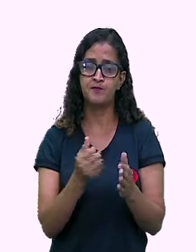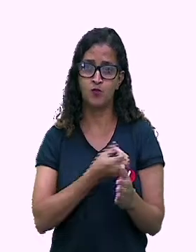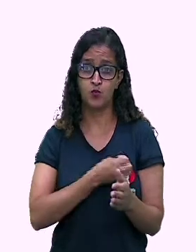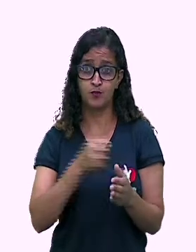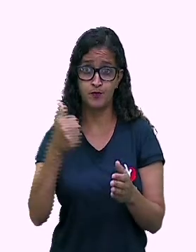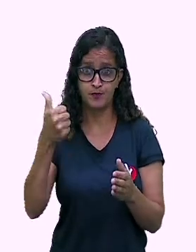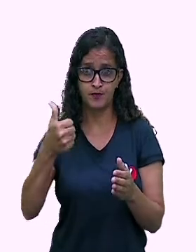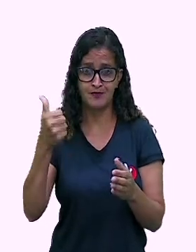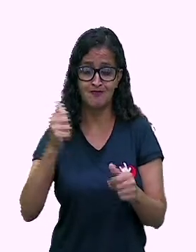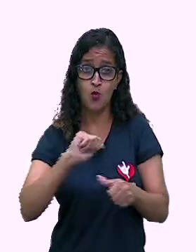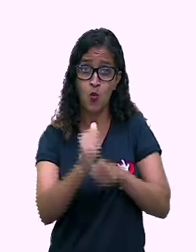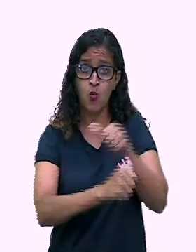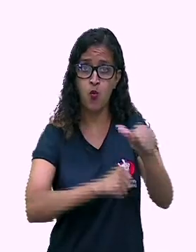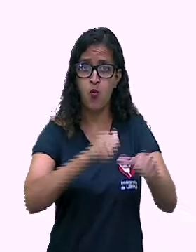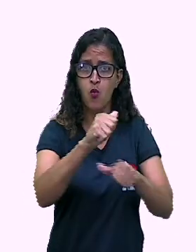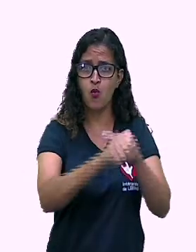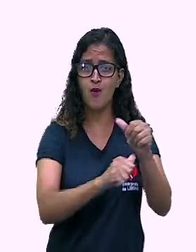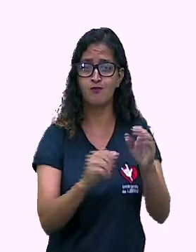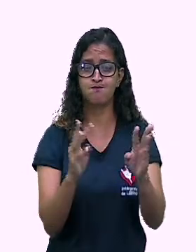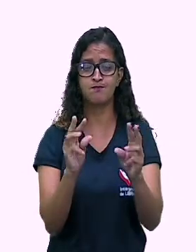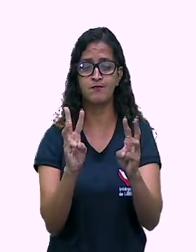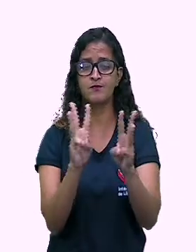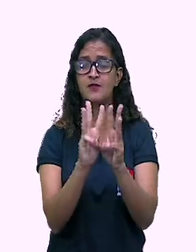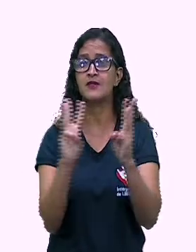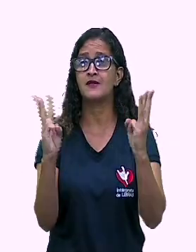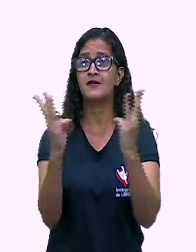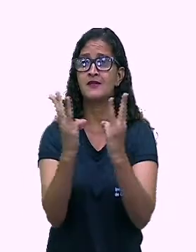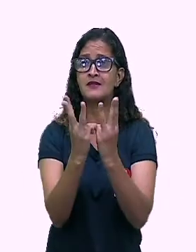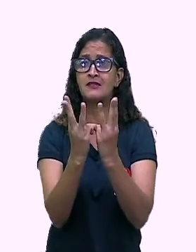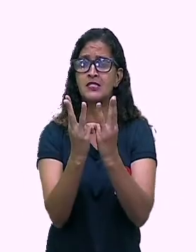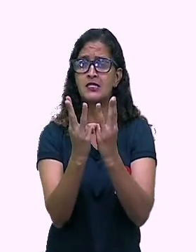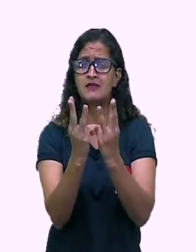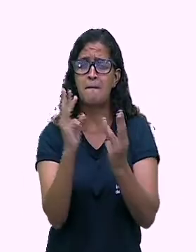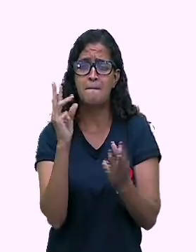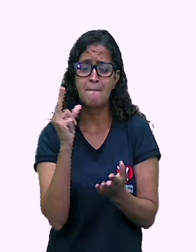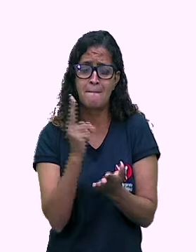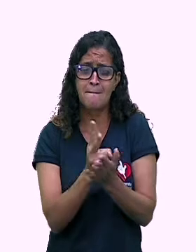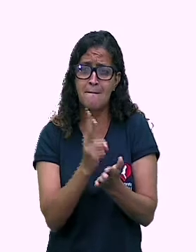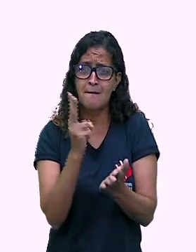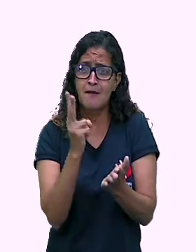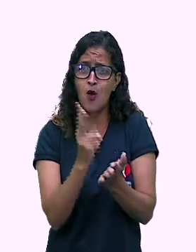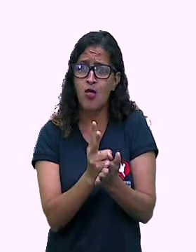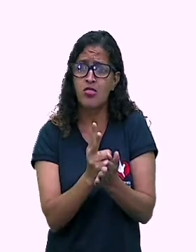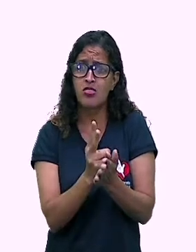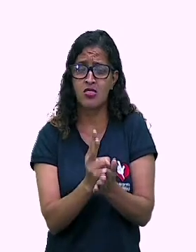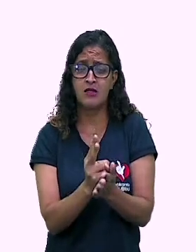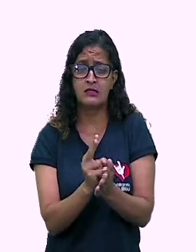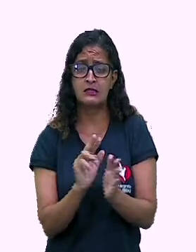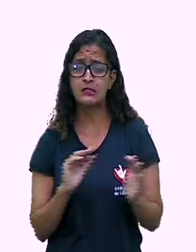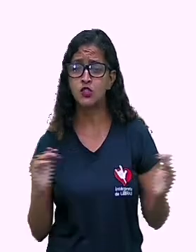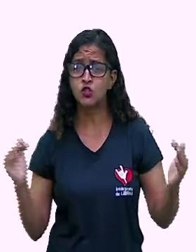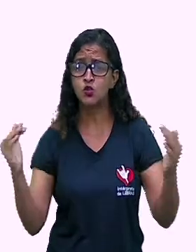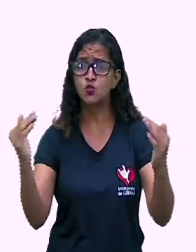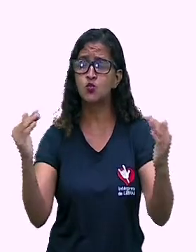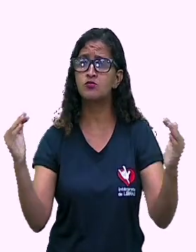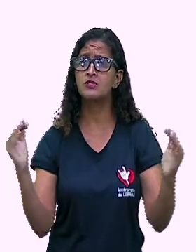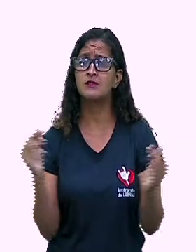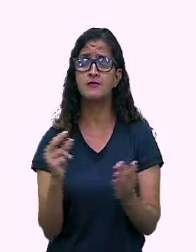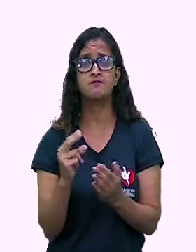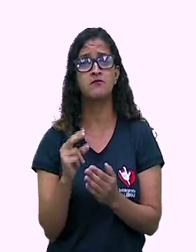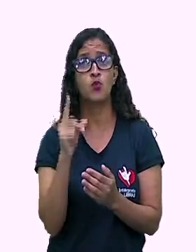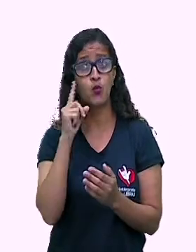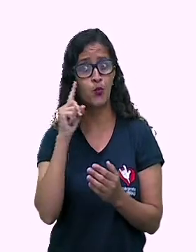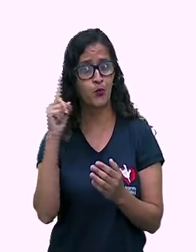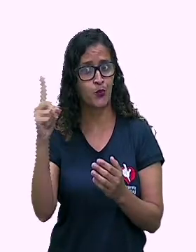1. As transformações da matéria ocorrem constantemente ao nosso redor. Uma